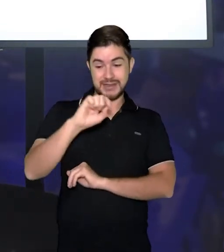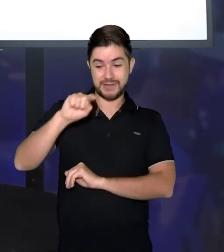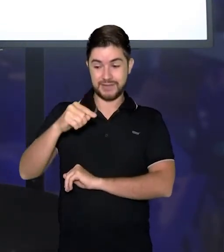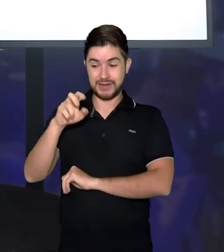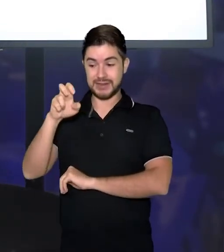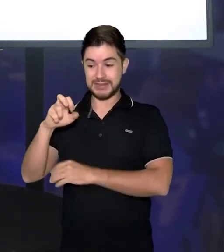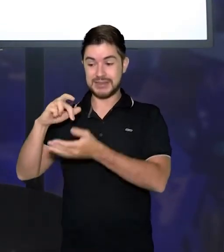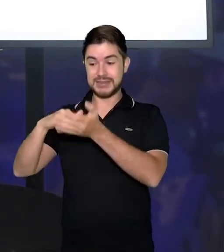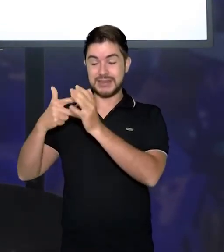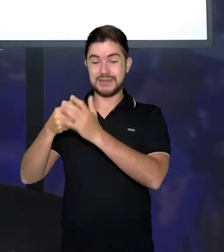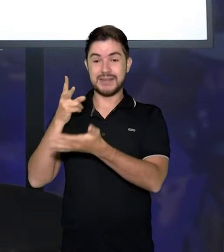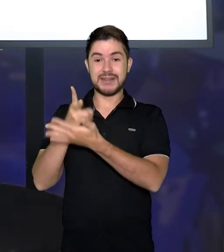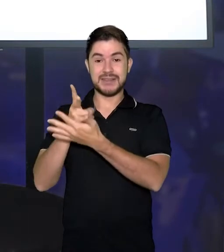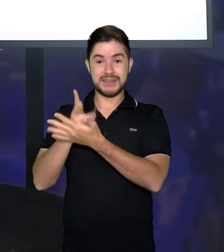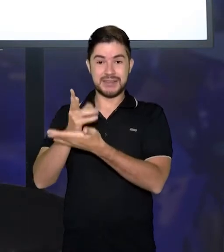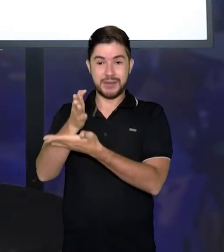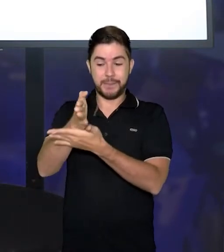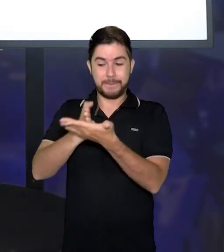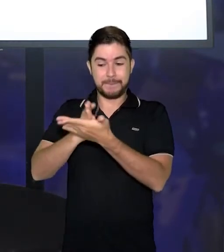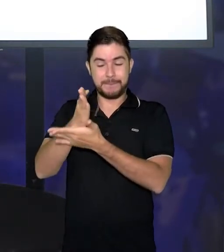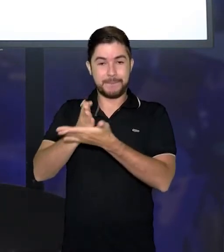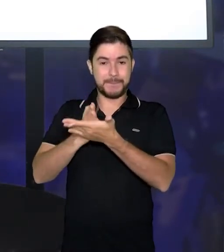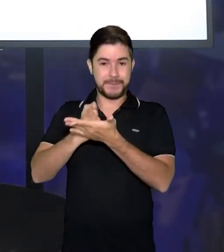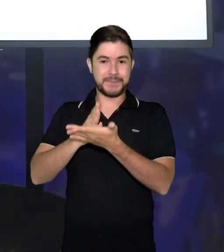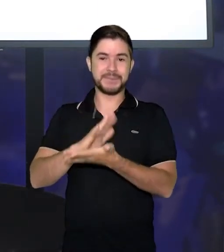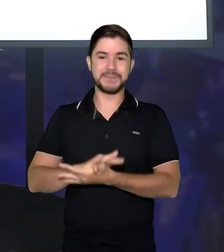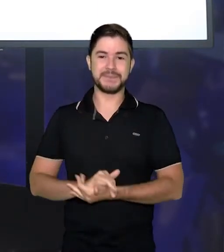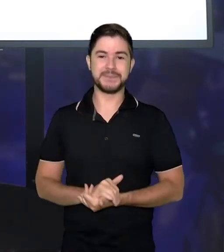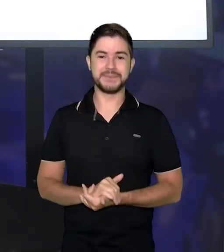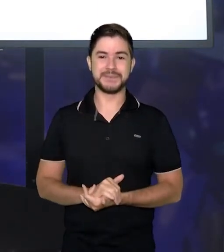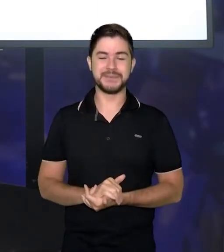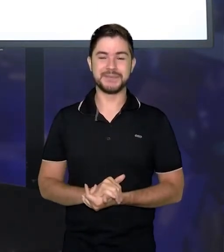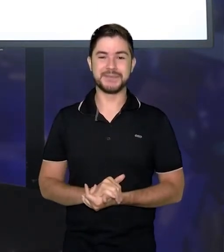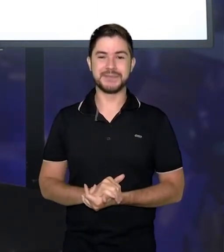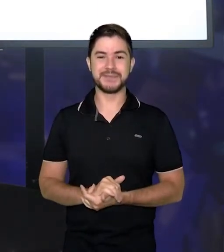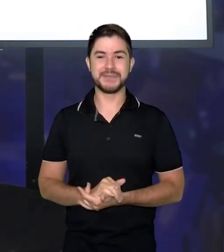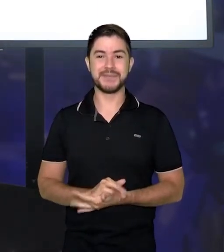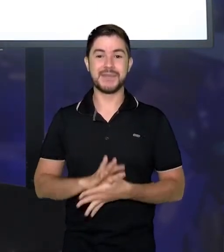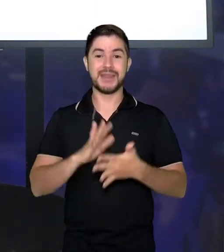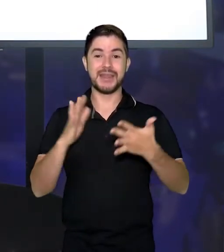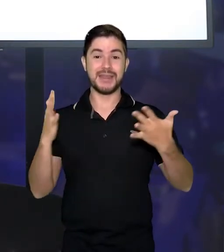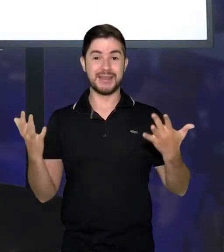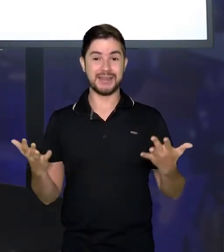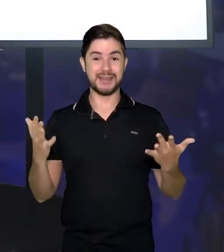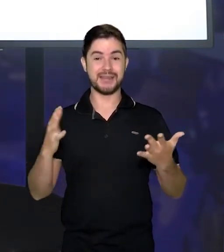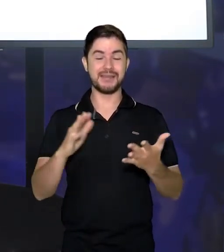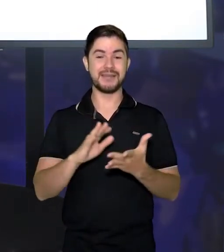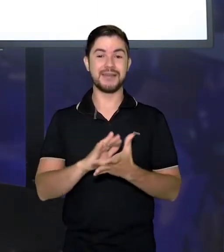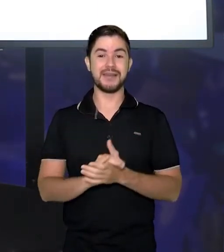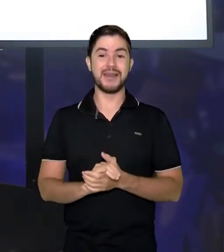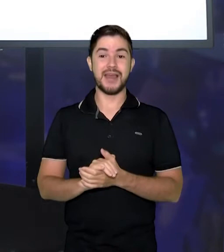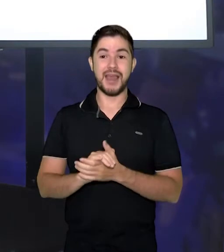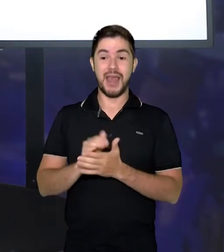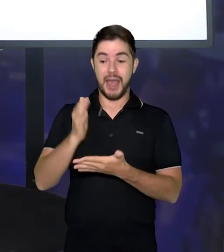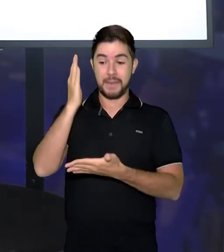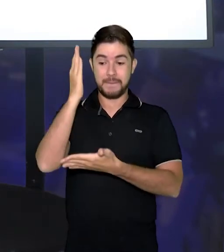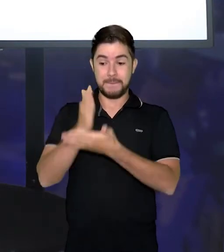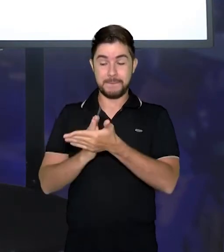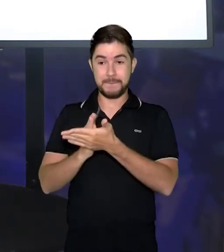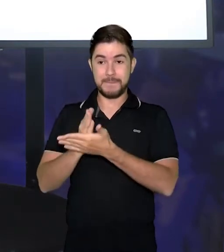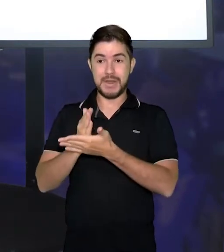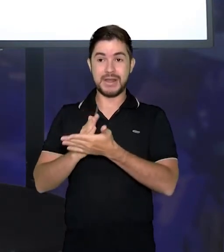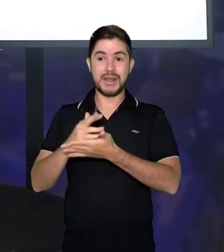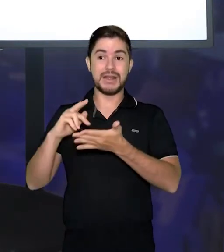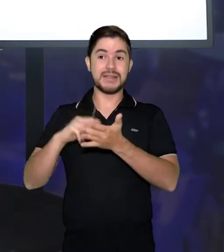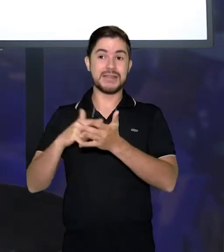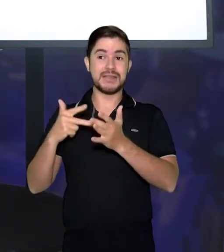0,5 é a metade. A metade, ela vai ser